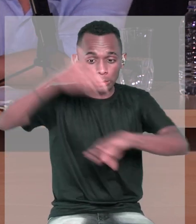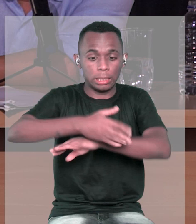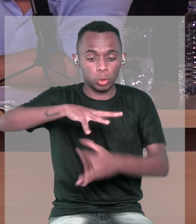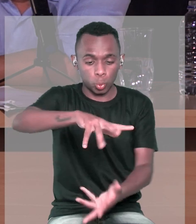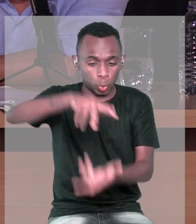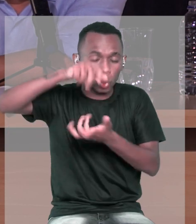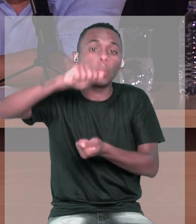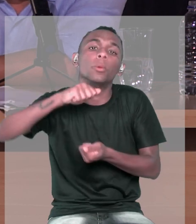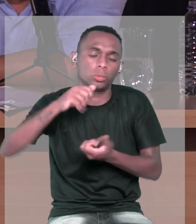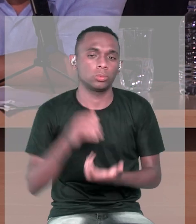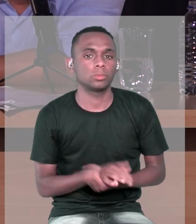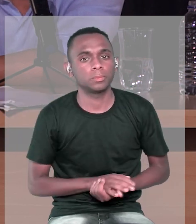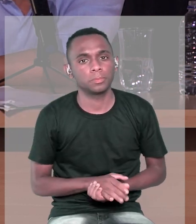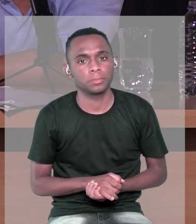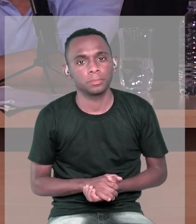Alors,